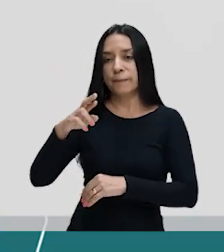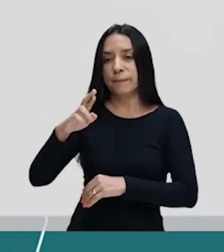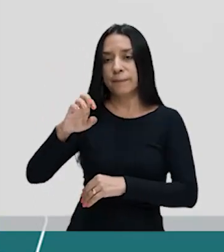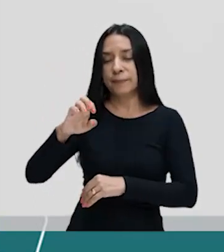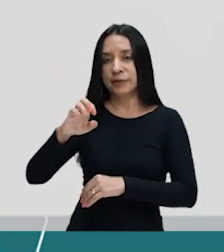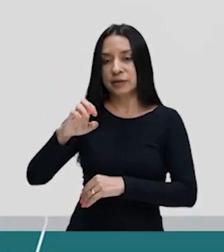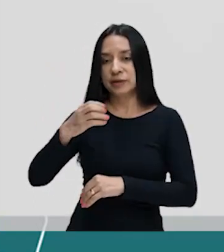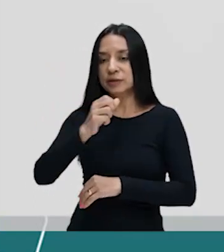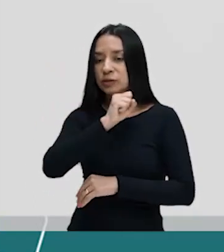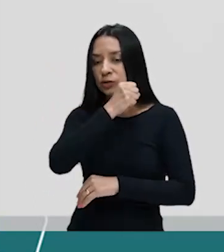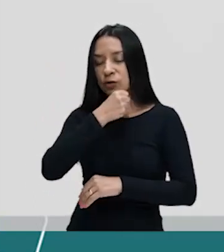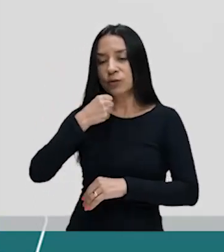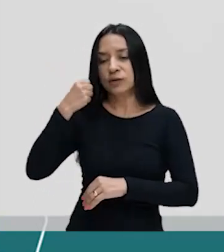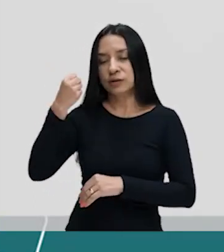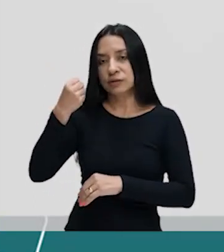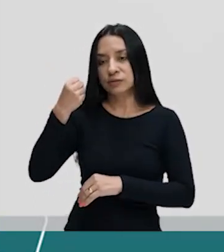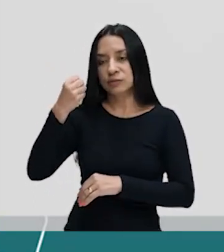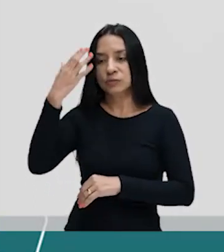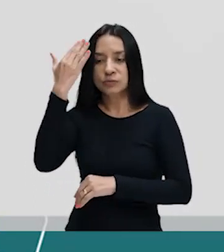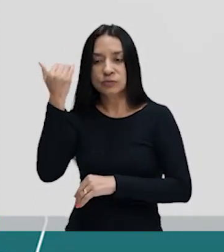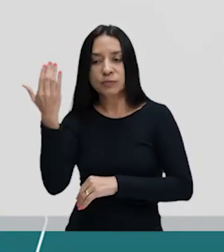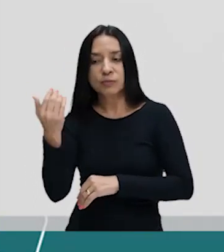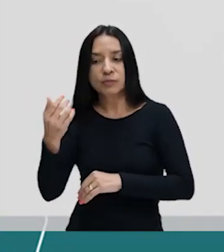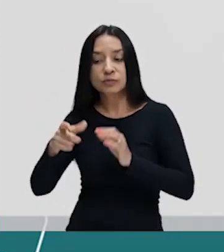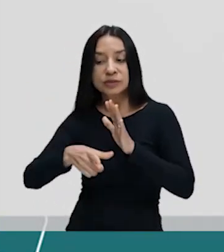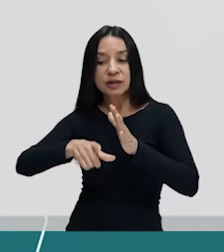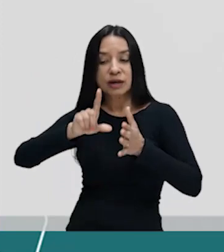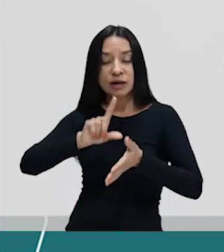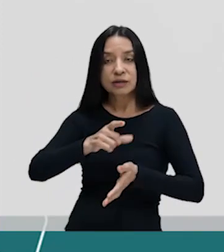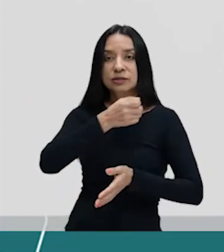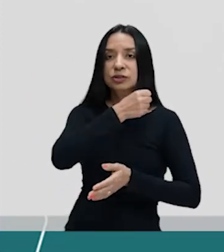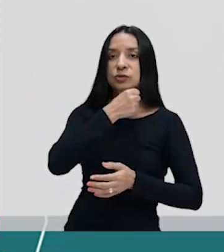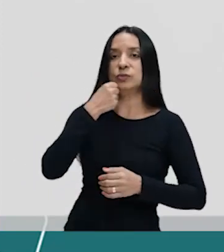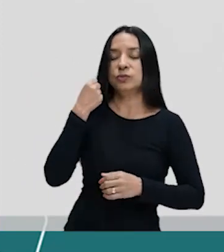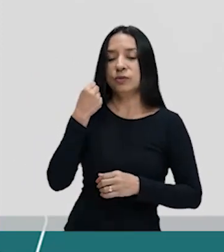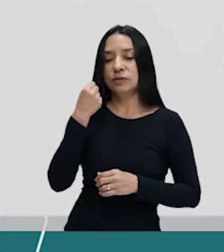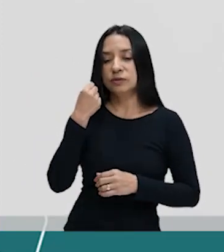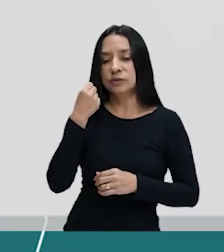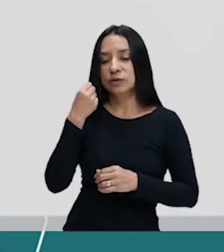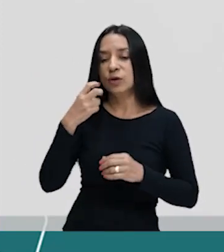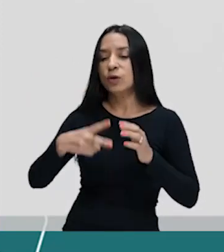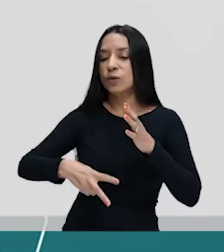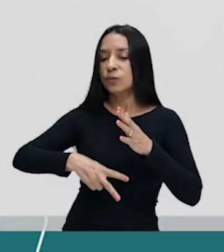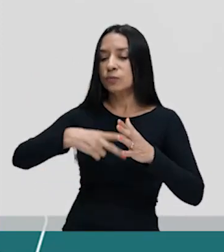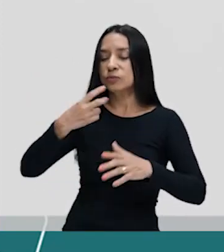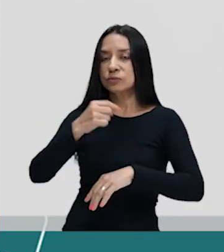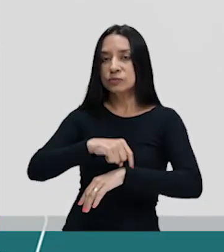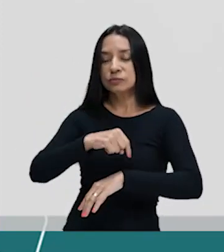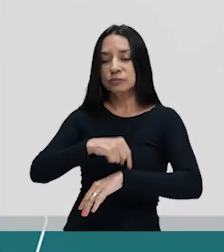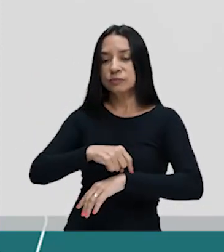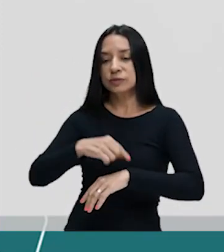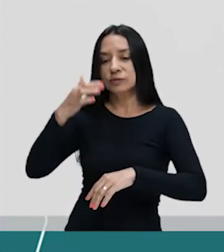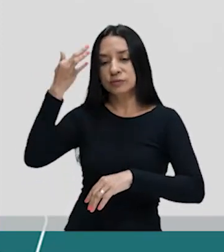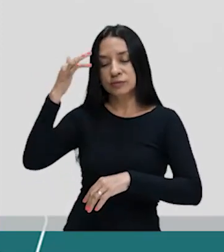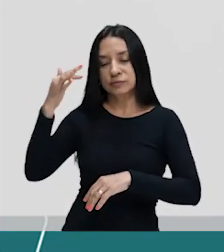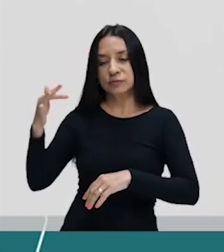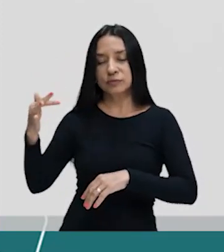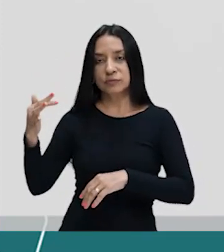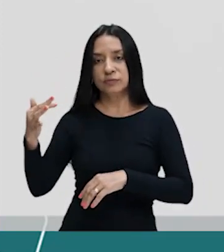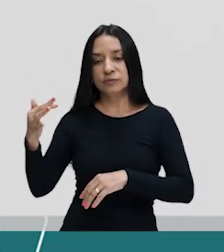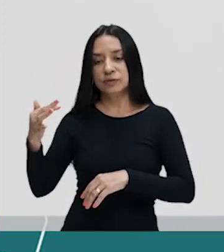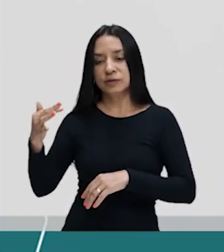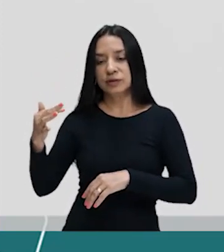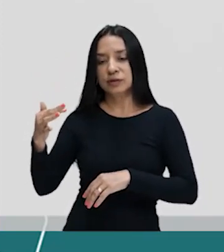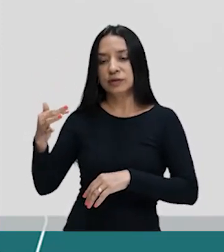de Sócrates, os famosos pré-socráticos. E aí, no segundo momento, na filosofia, tá? Aí não